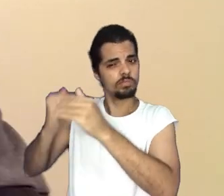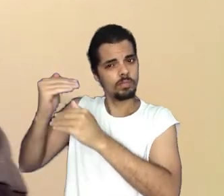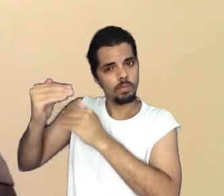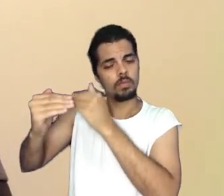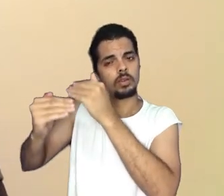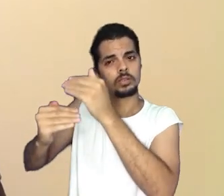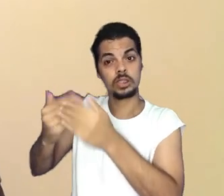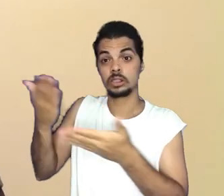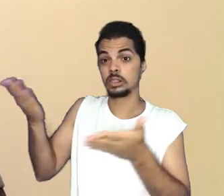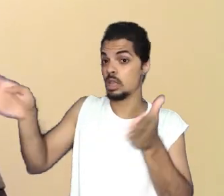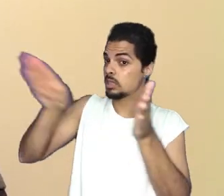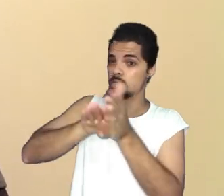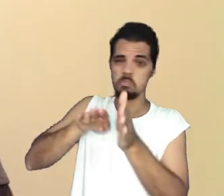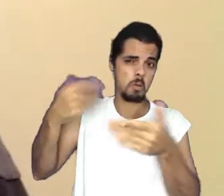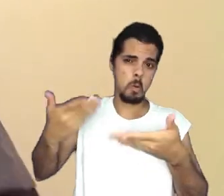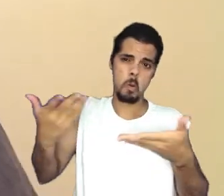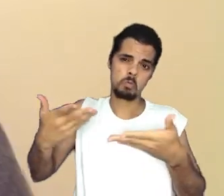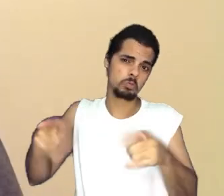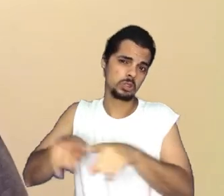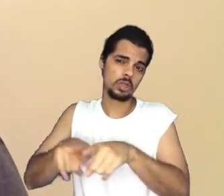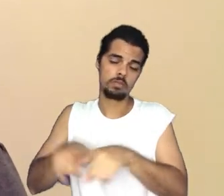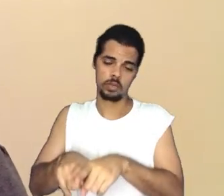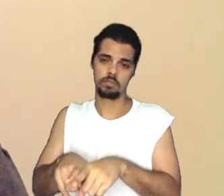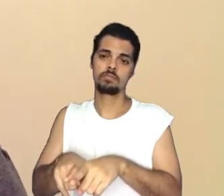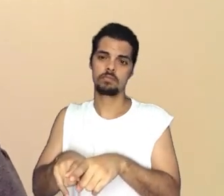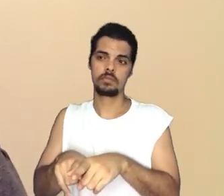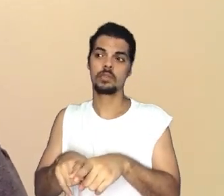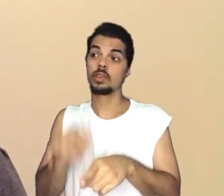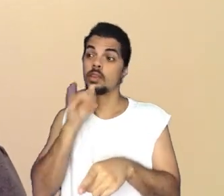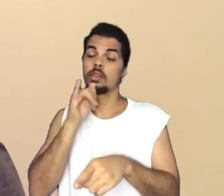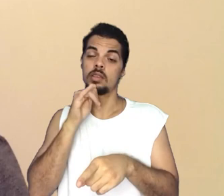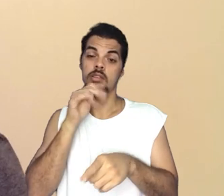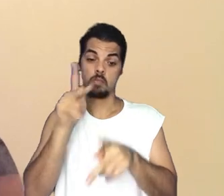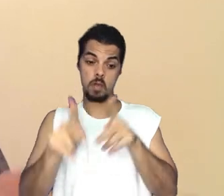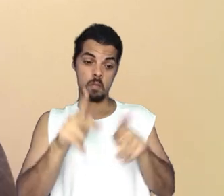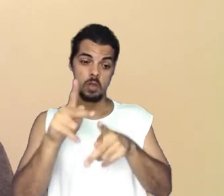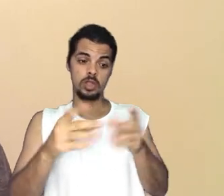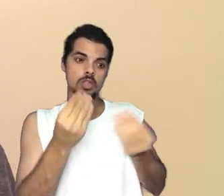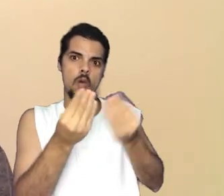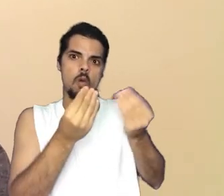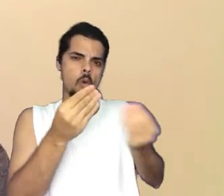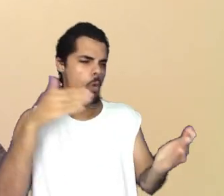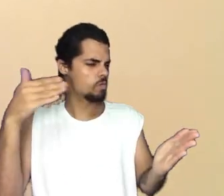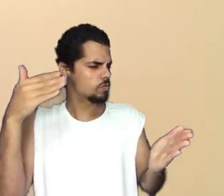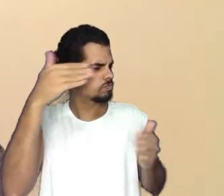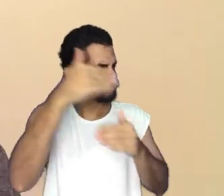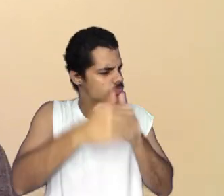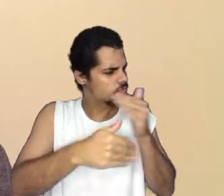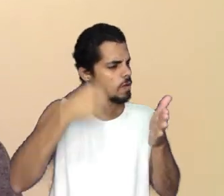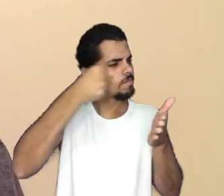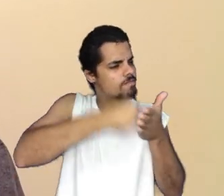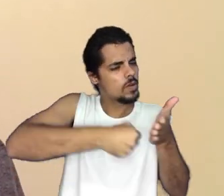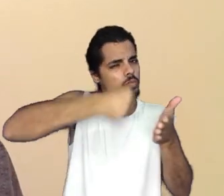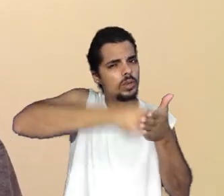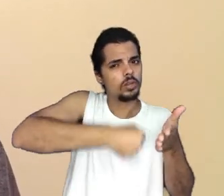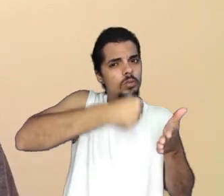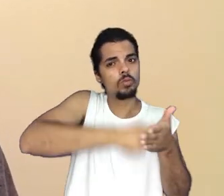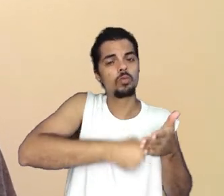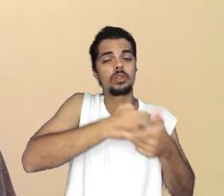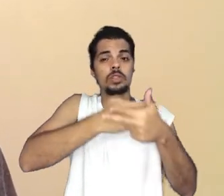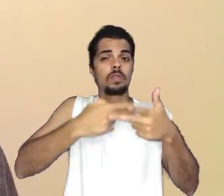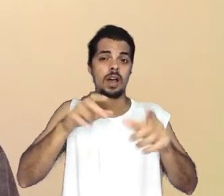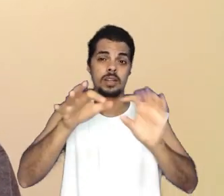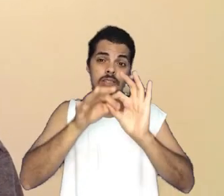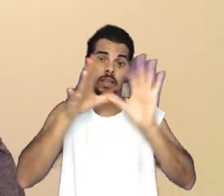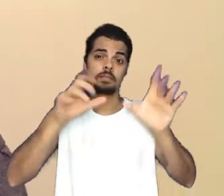independências, independência do Brasil e a independência do Haiti, né? Qual foi a participação da população